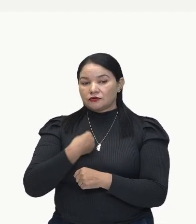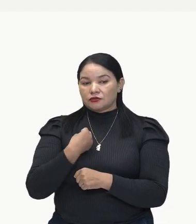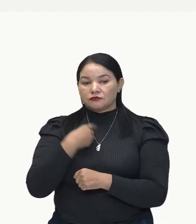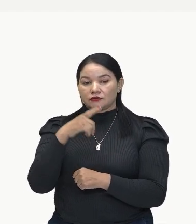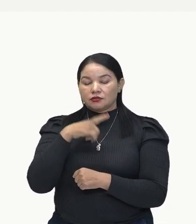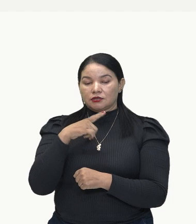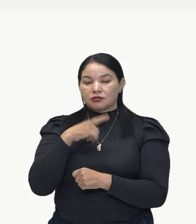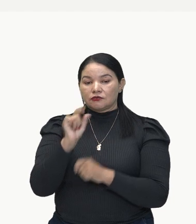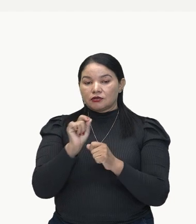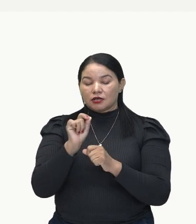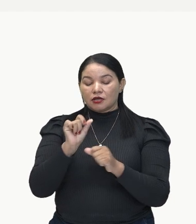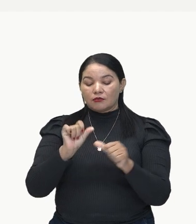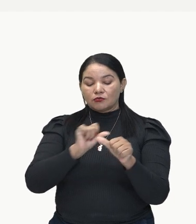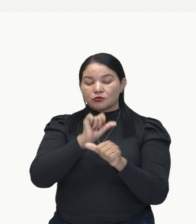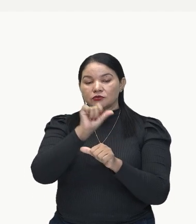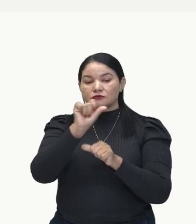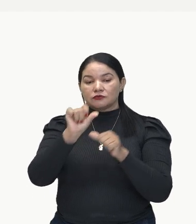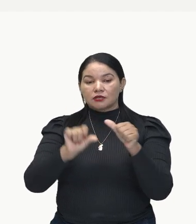modificação de um